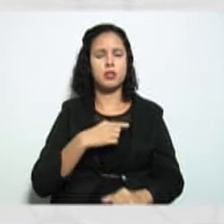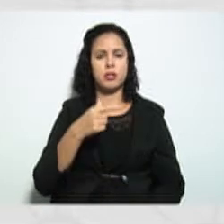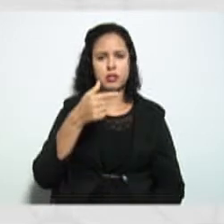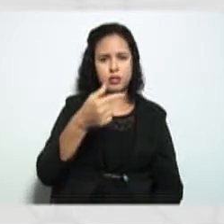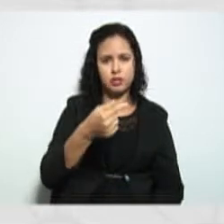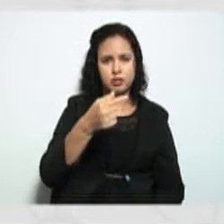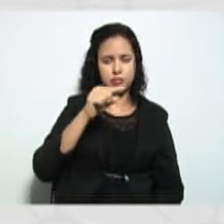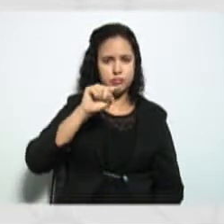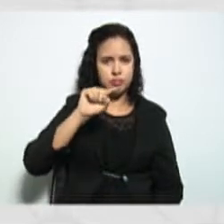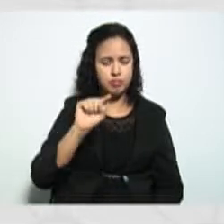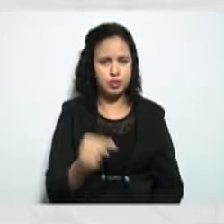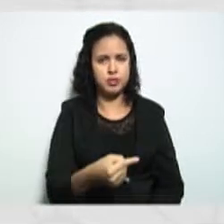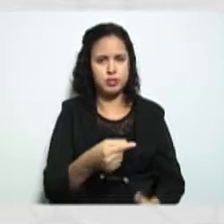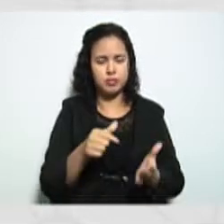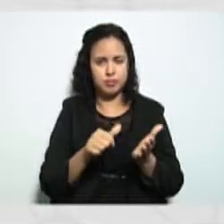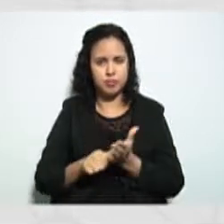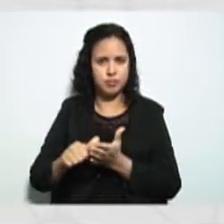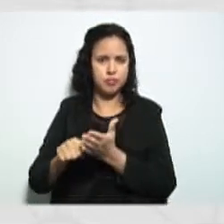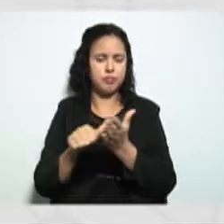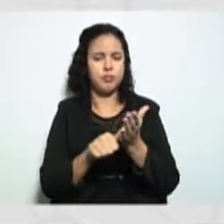7.476.308 associados e